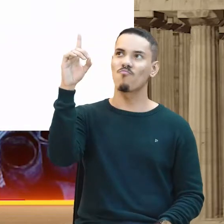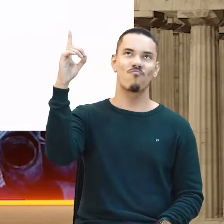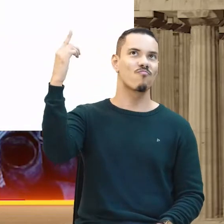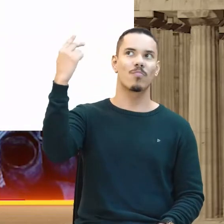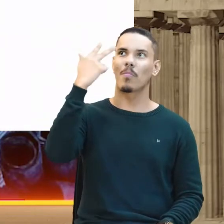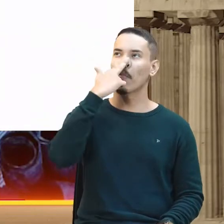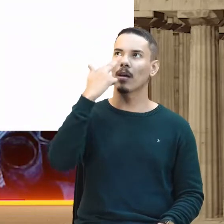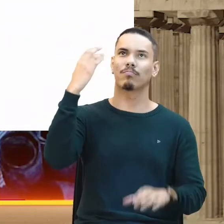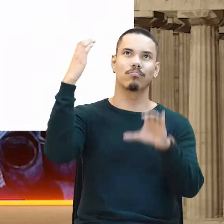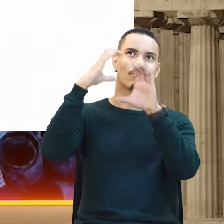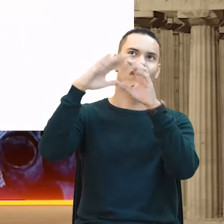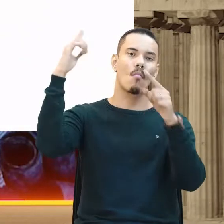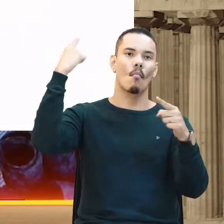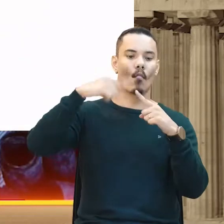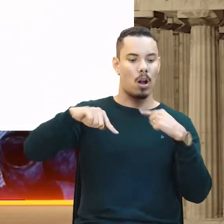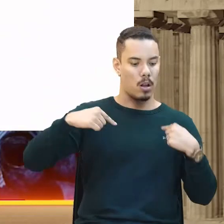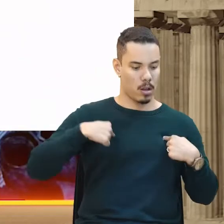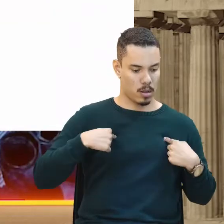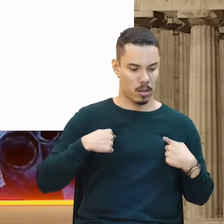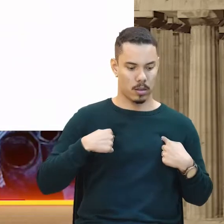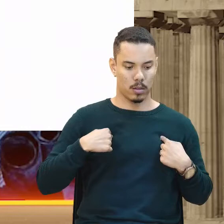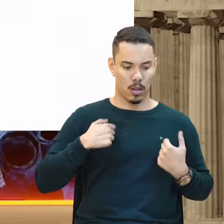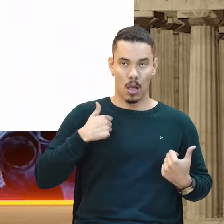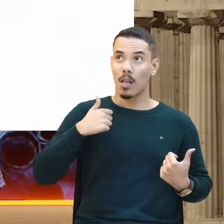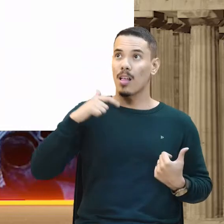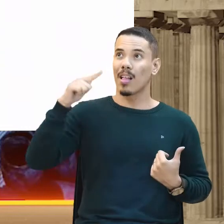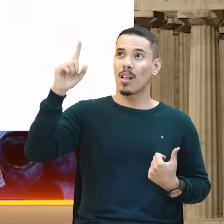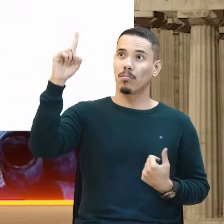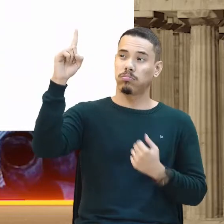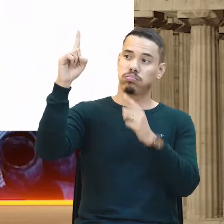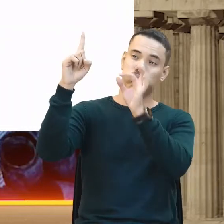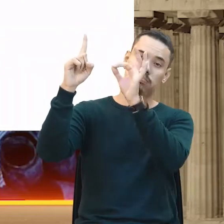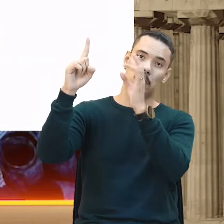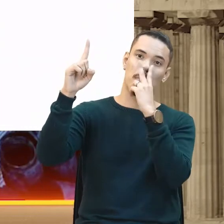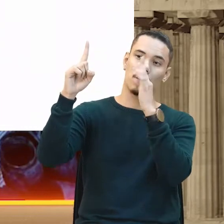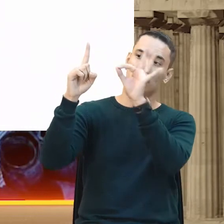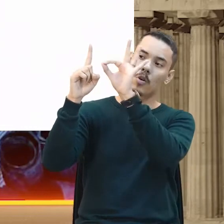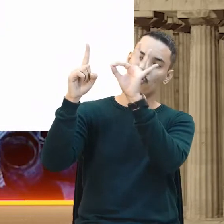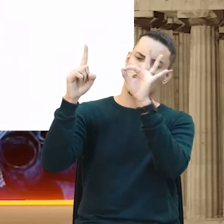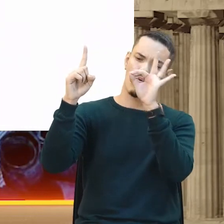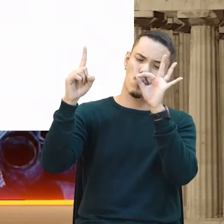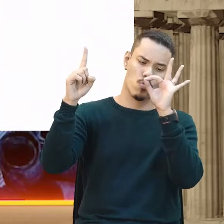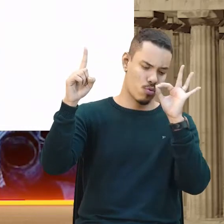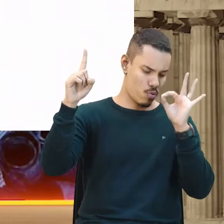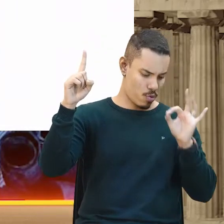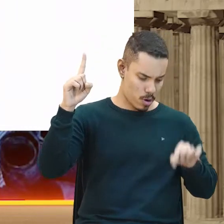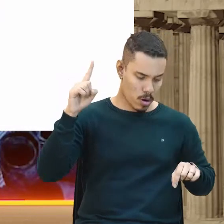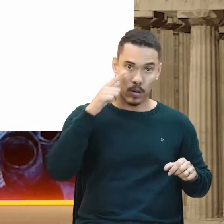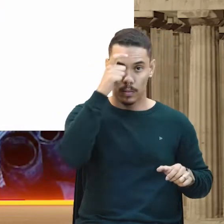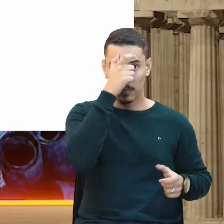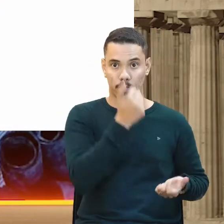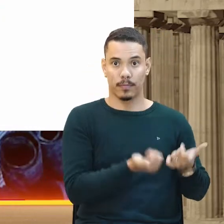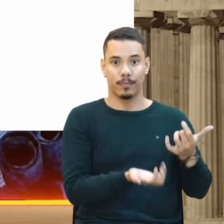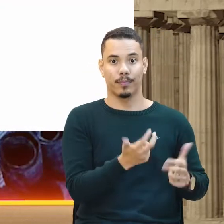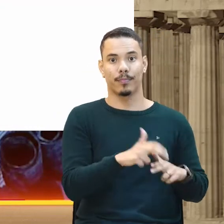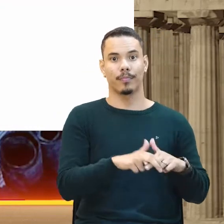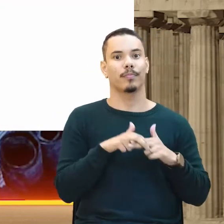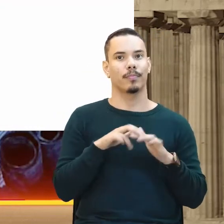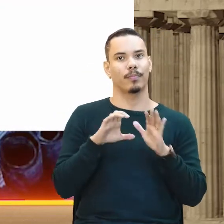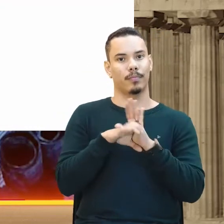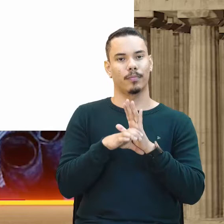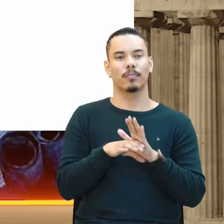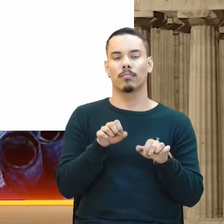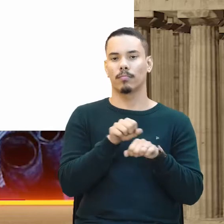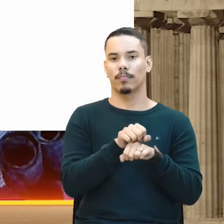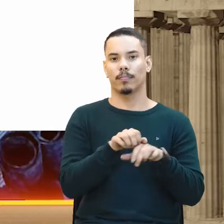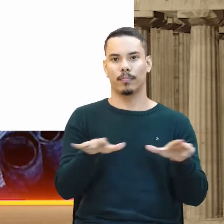distanciando de Deus e aproximando-se do inferno, certinho? Então, esse conceito era muito difundido lá